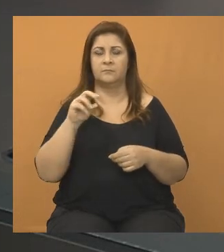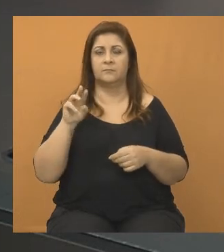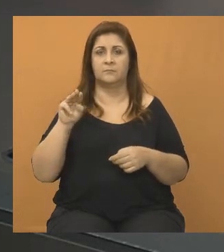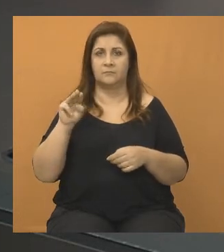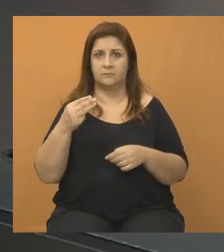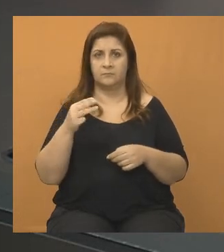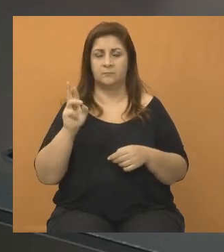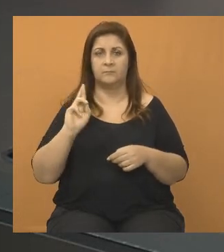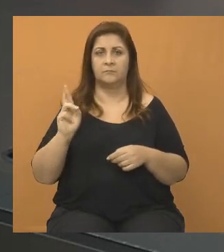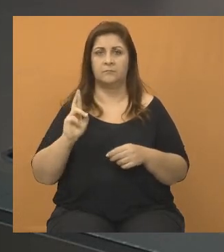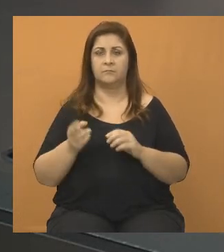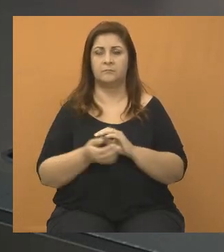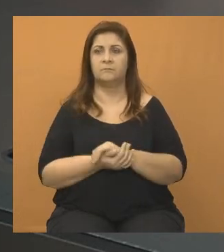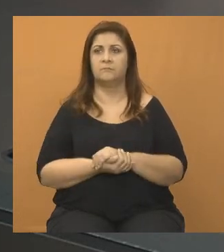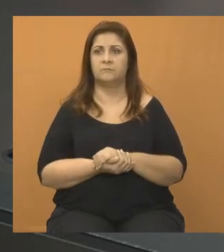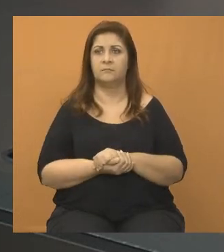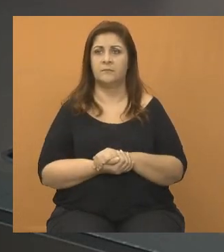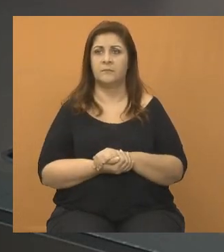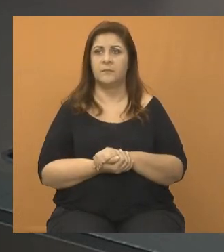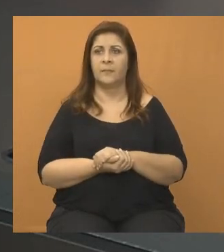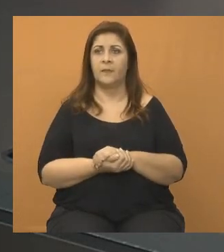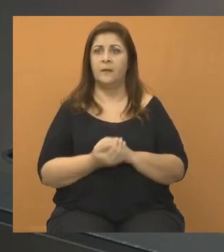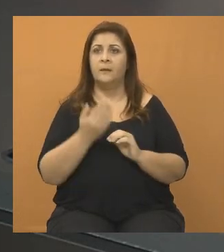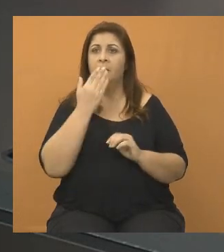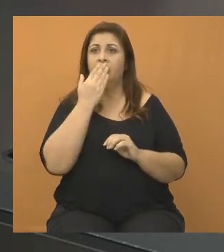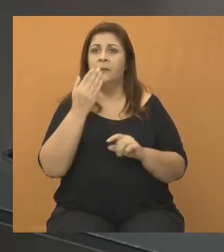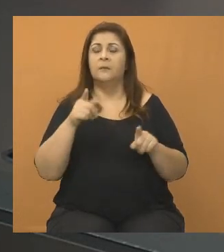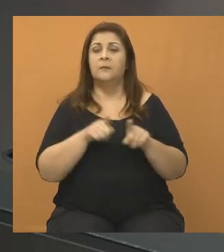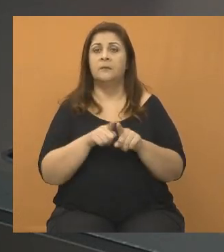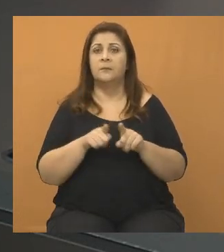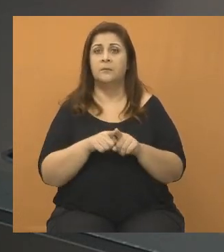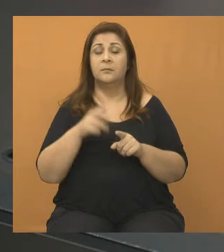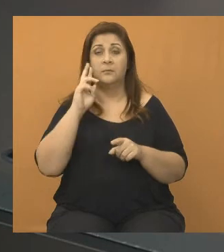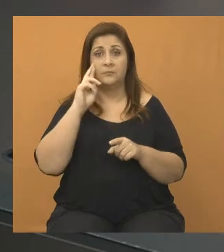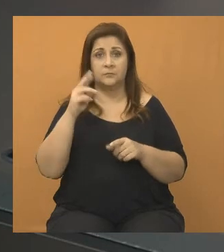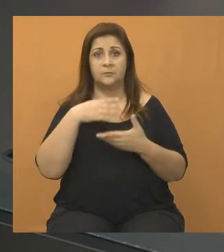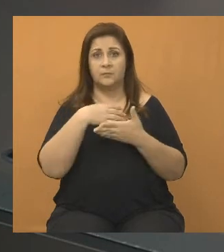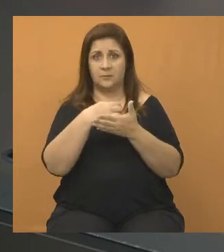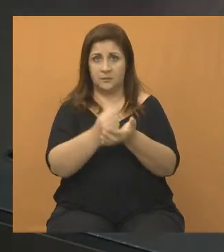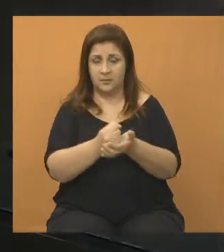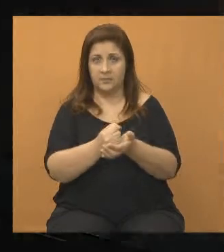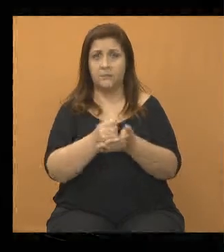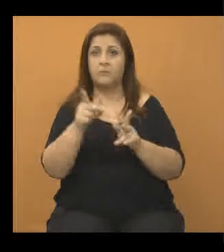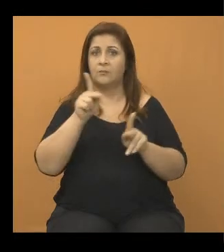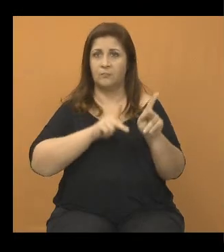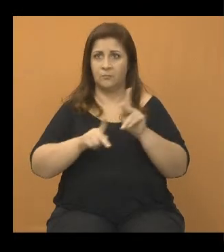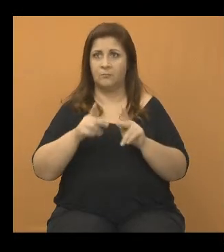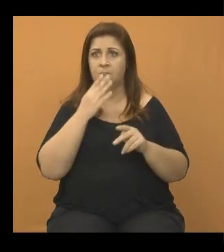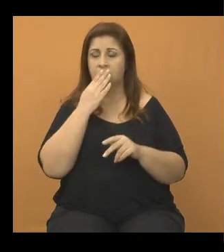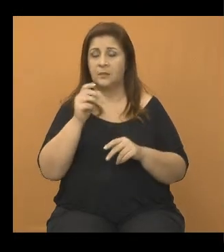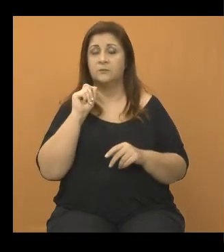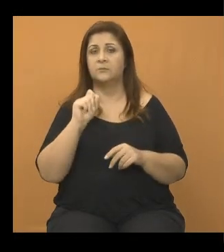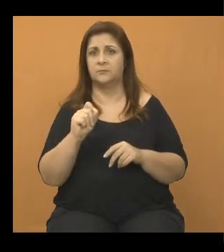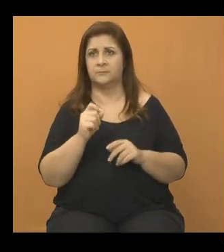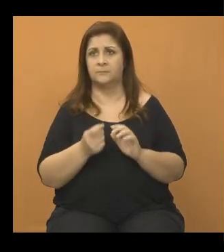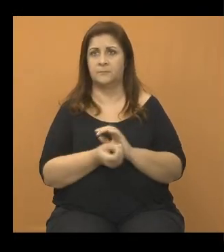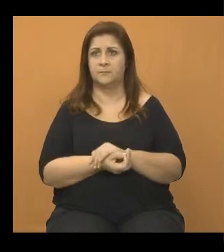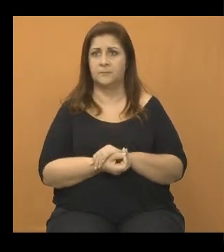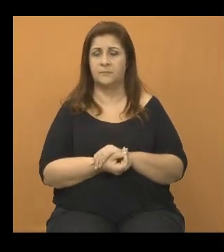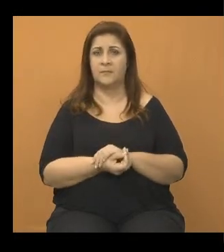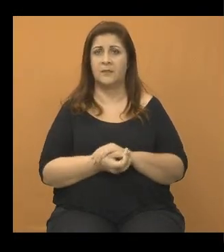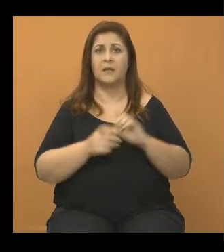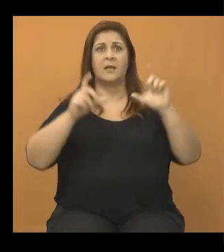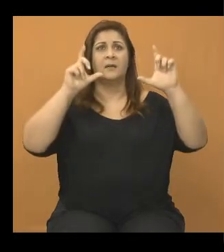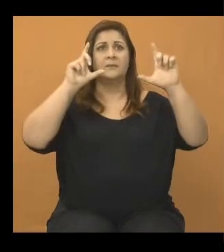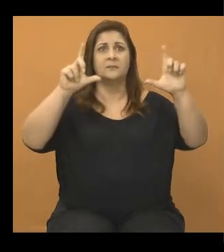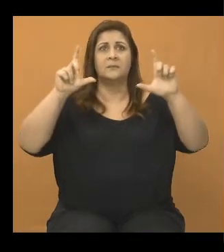Tá? Então, pedir também para que o senhor leve, né, o anseio da população no quesito do quê? Da sinalização